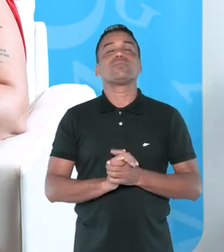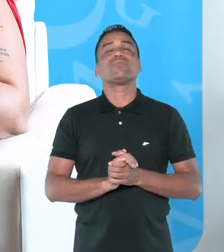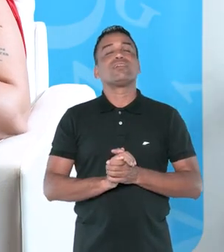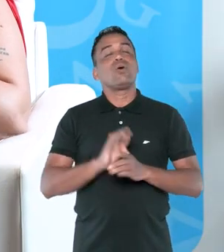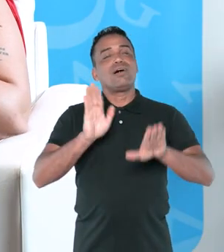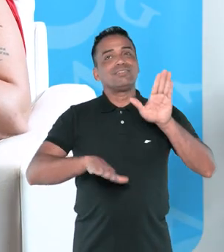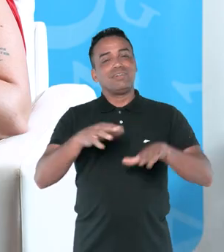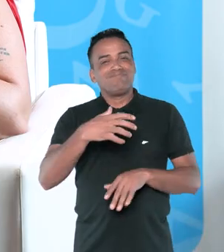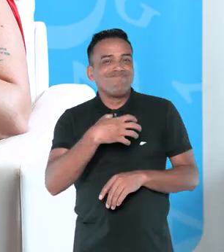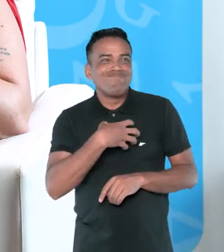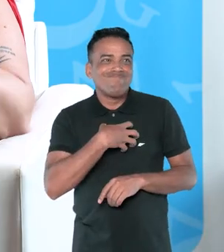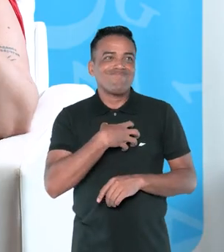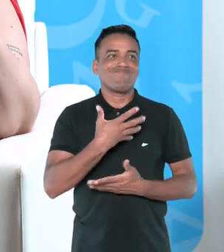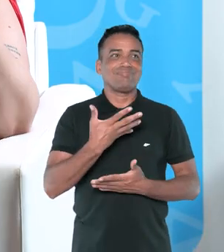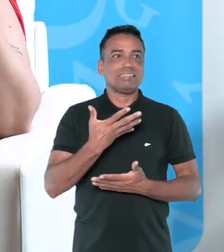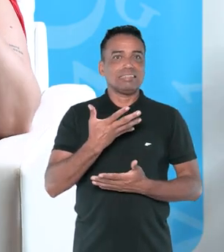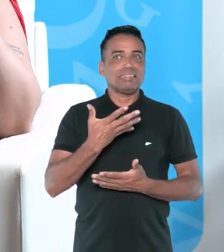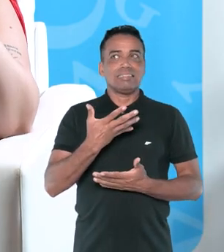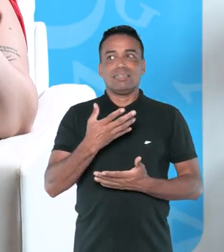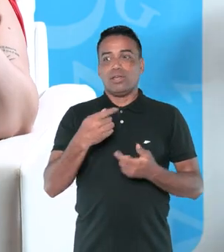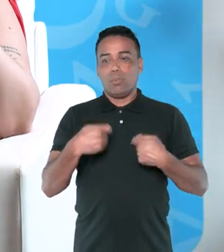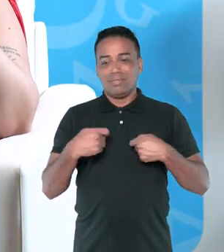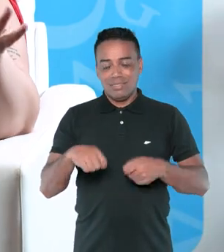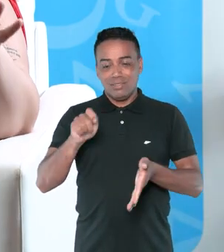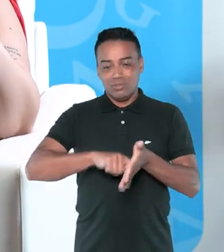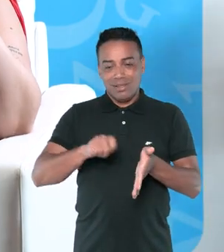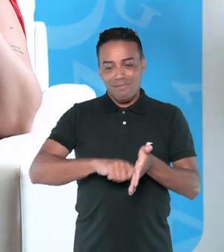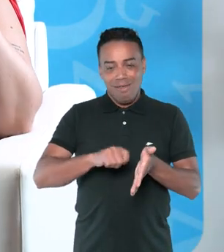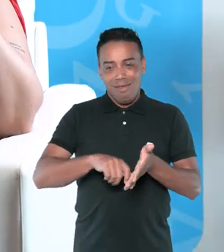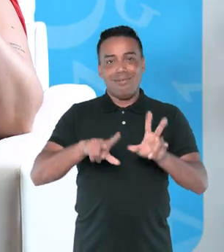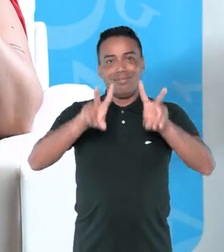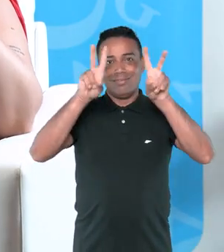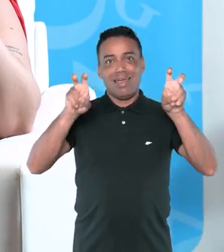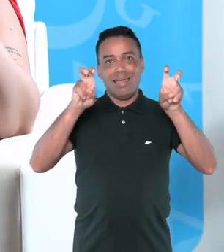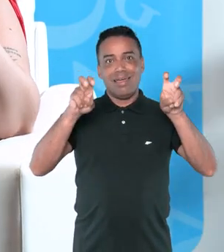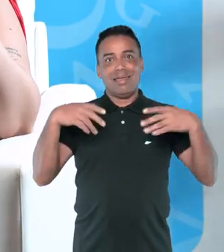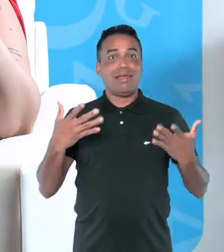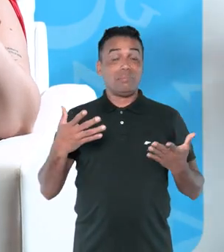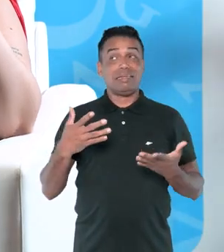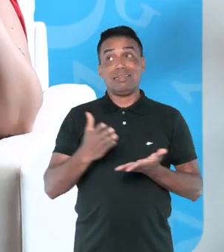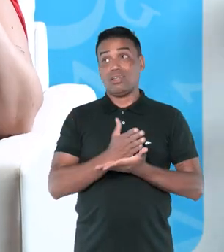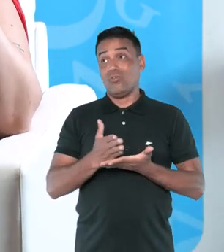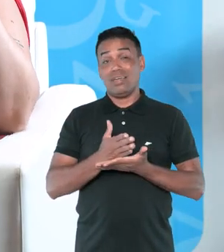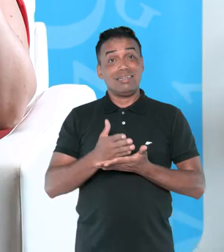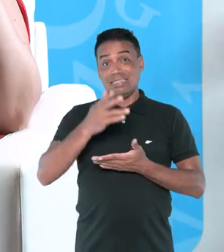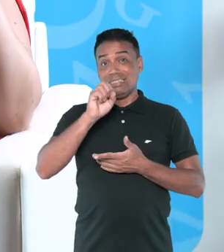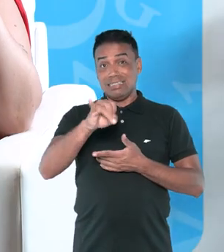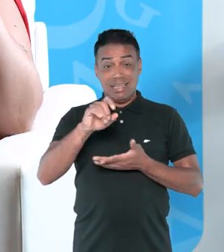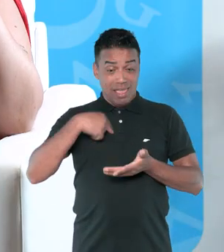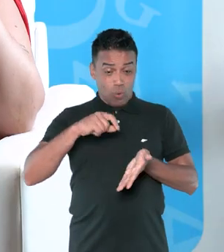sinto com a sensação de que eu preciso escrever sobre aquilo, que talvez se eu não escrever ninguém faça, e eu